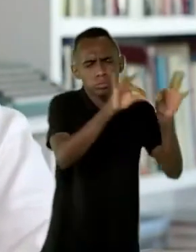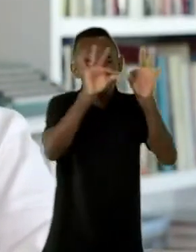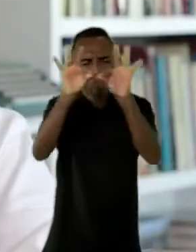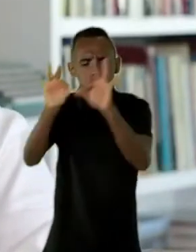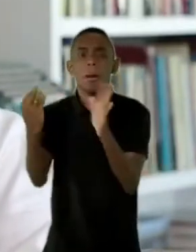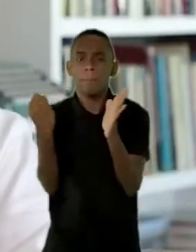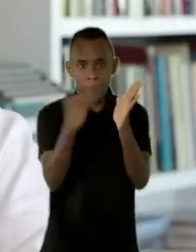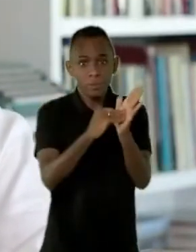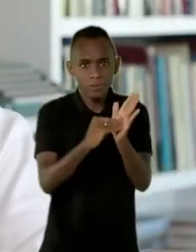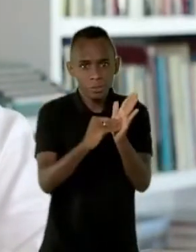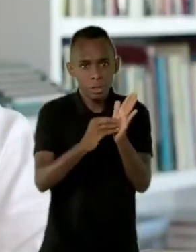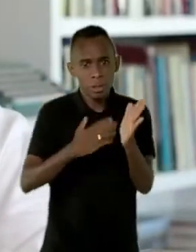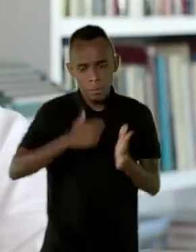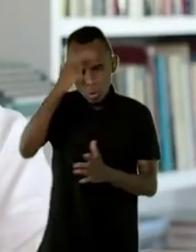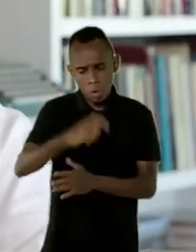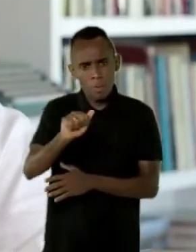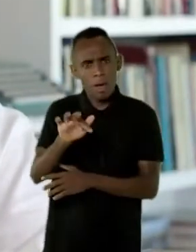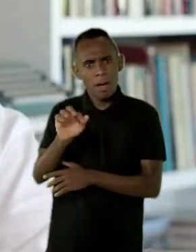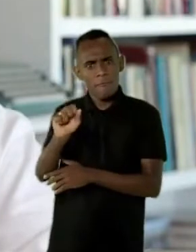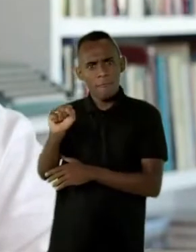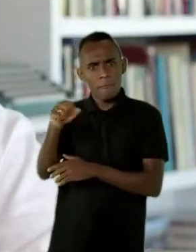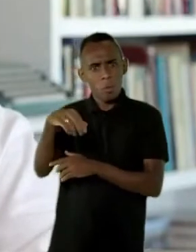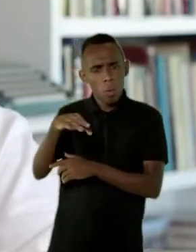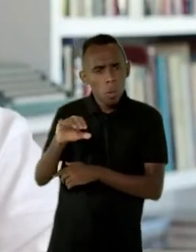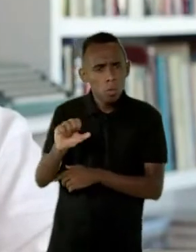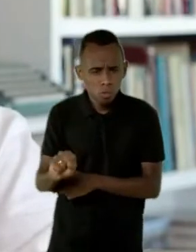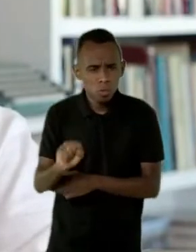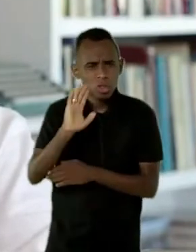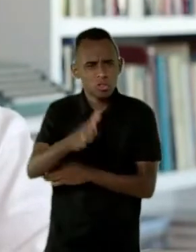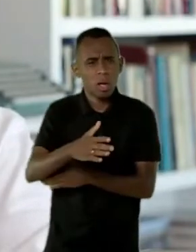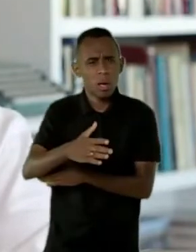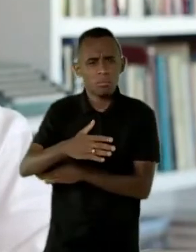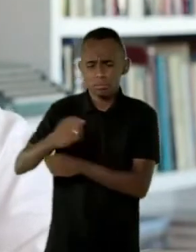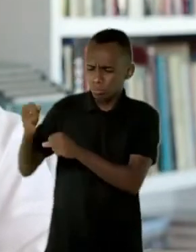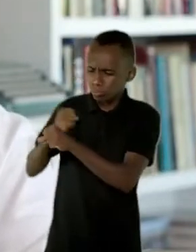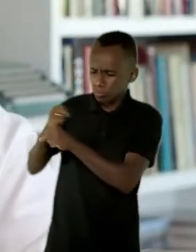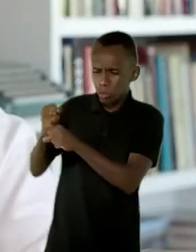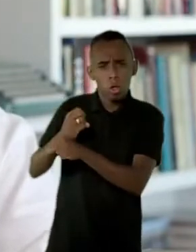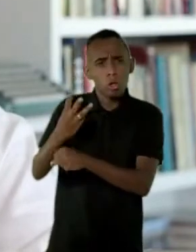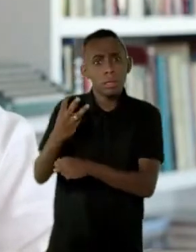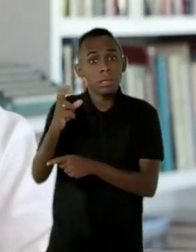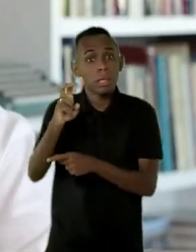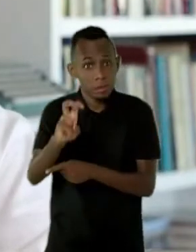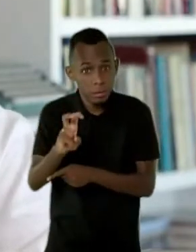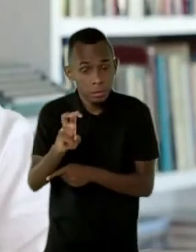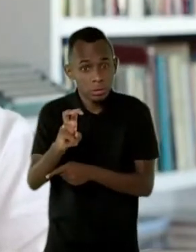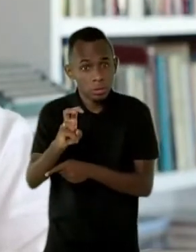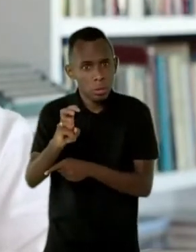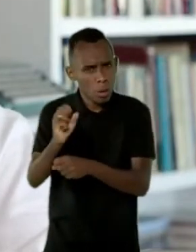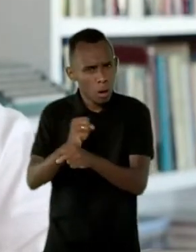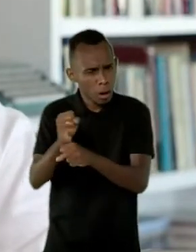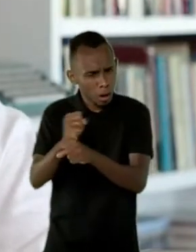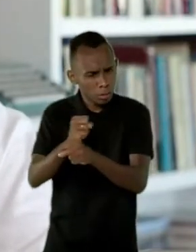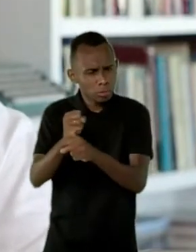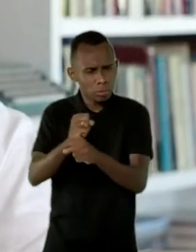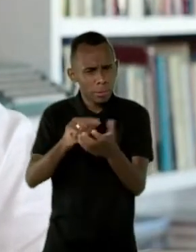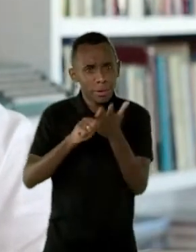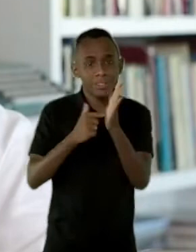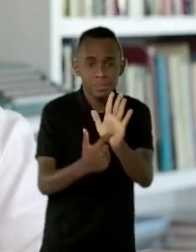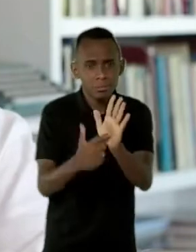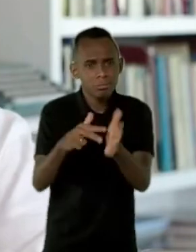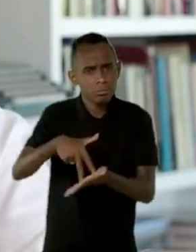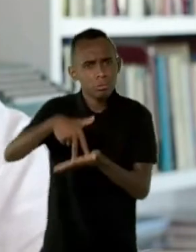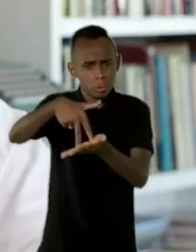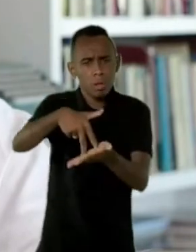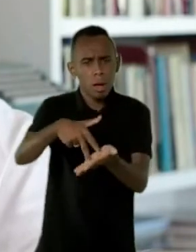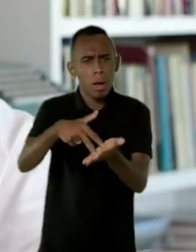Afonso Borges, eu faço o projeto Sempre um Papo há 35 anos em Belo Horizonte e diversas capitais brasileiras, há 16